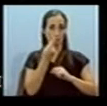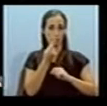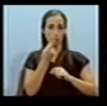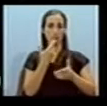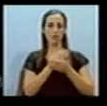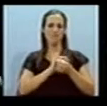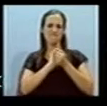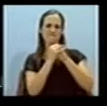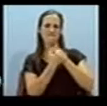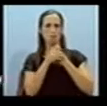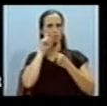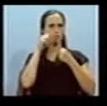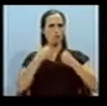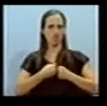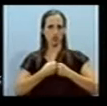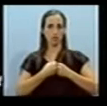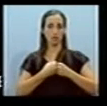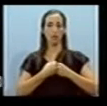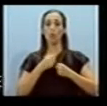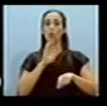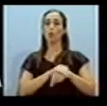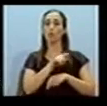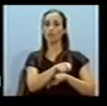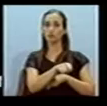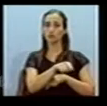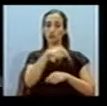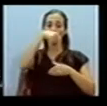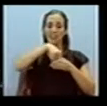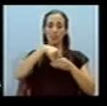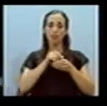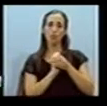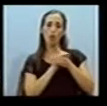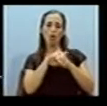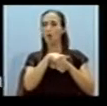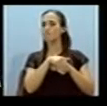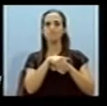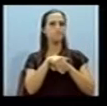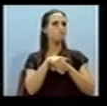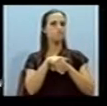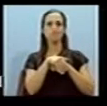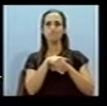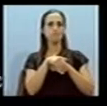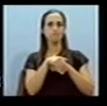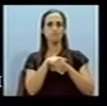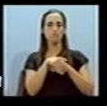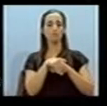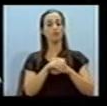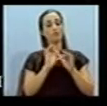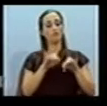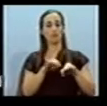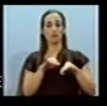muito forte, impedindo que a atividade vulcânica, que os tubos de lava, chegassem à sua superfície. Portanto, isto é uma dica